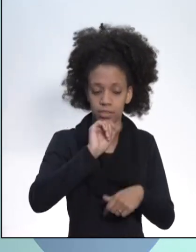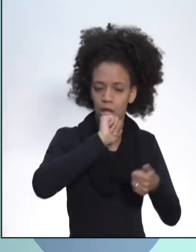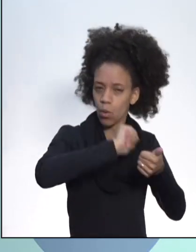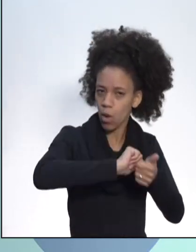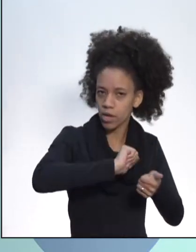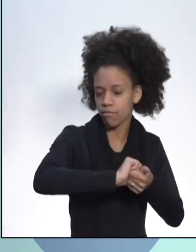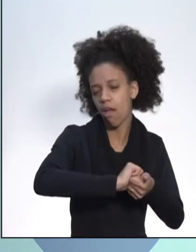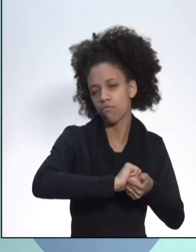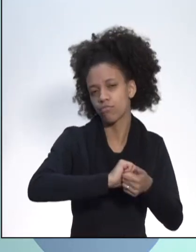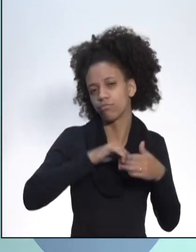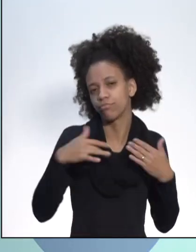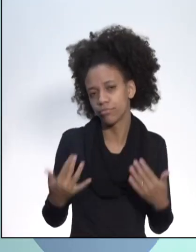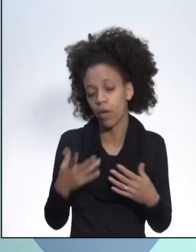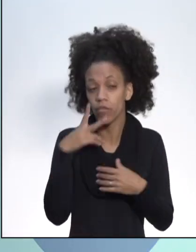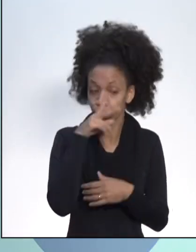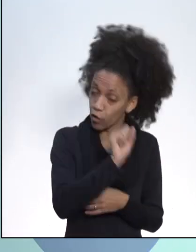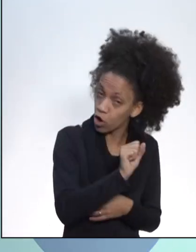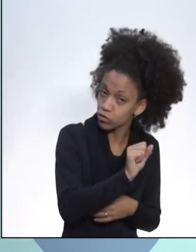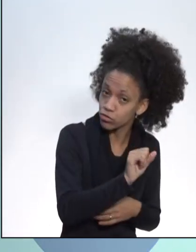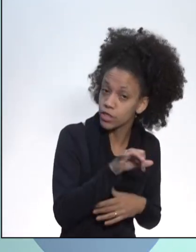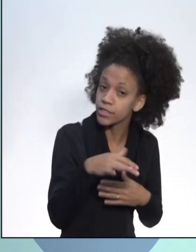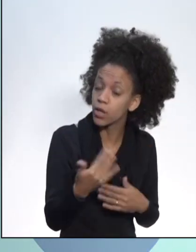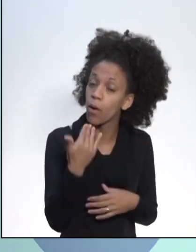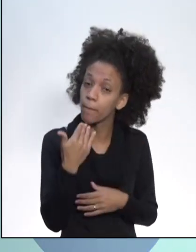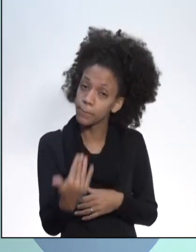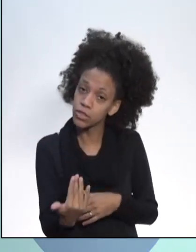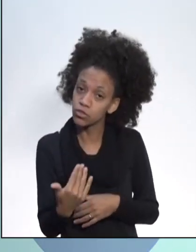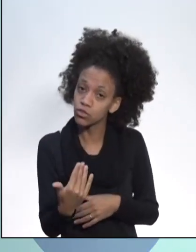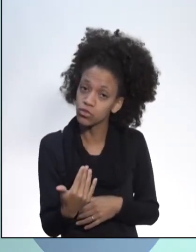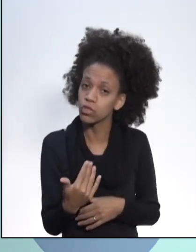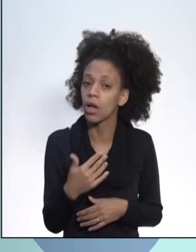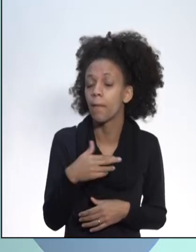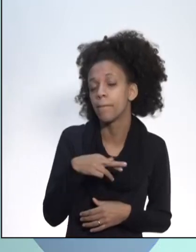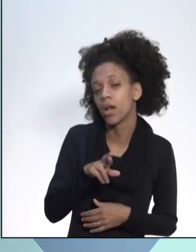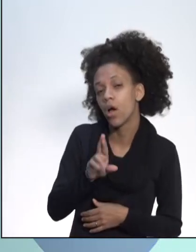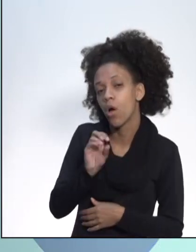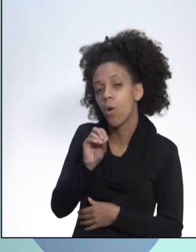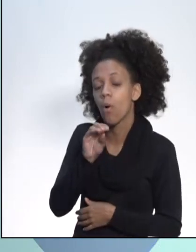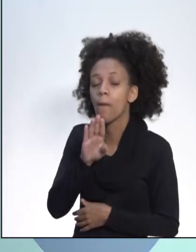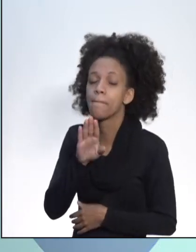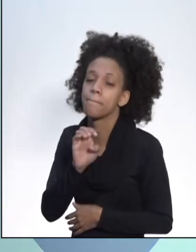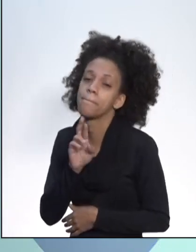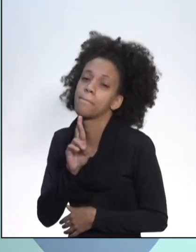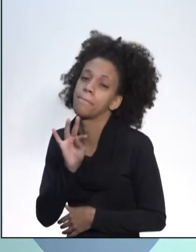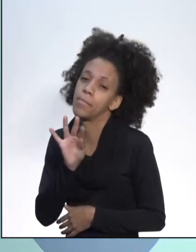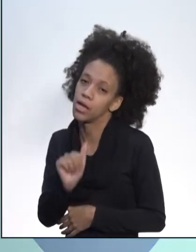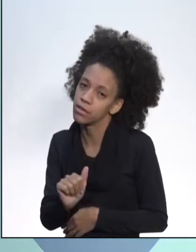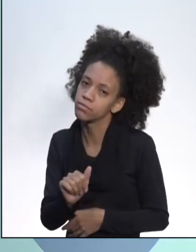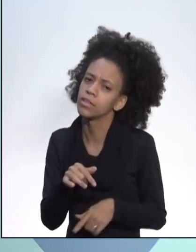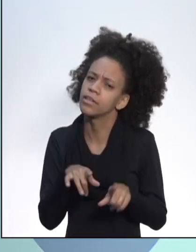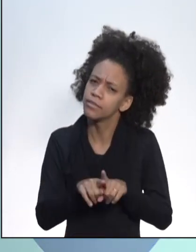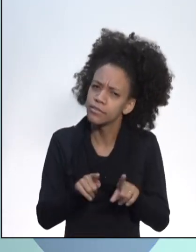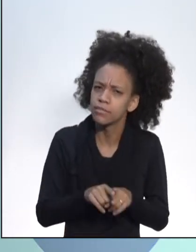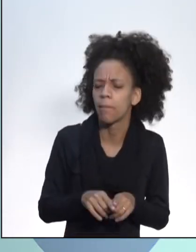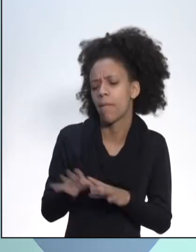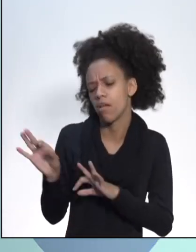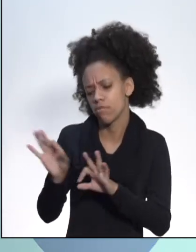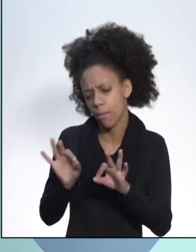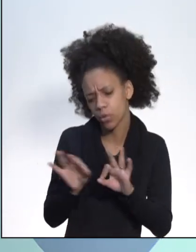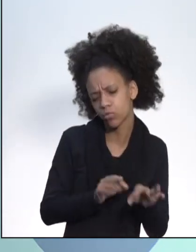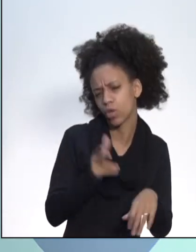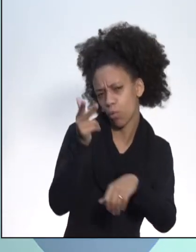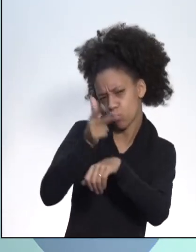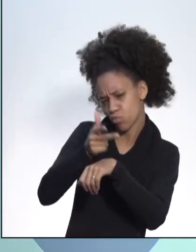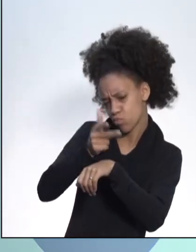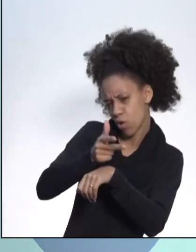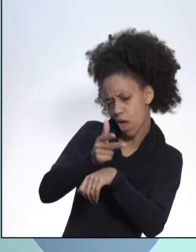qualidade, em ponto forte. E eu pedi ajuda naquele momento da Roberta e da produção, dos câmeras, eles foram